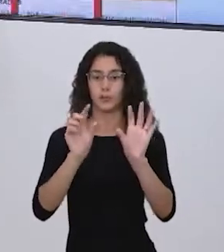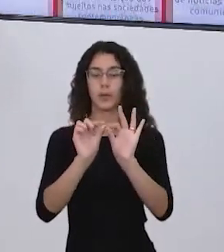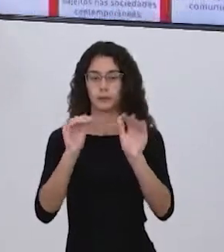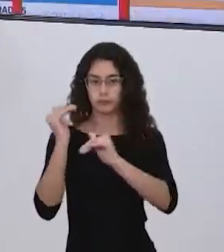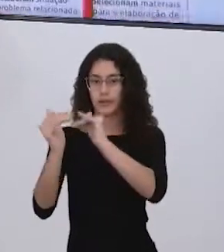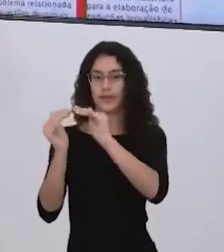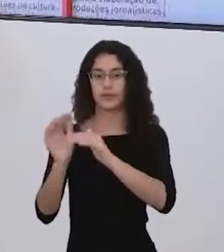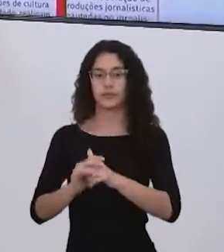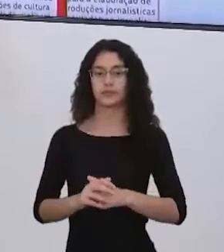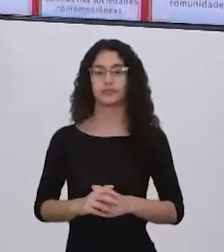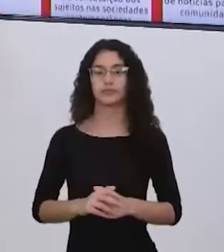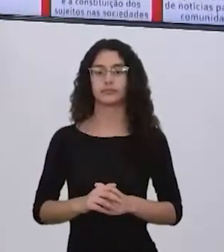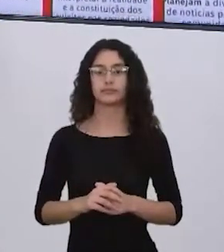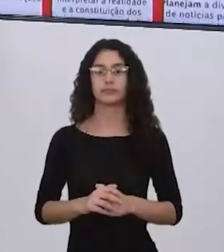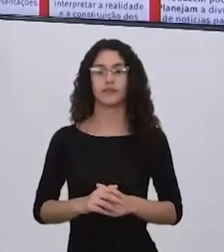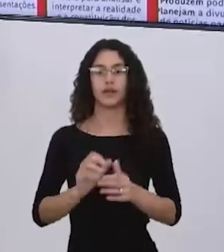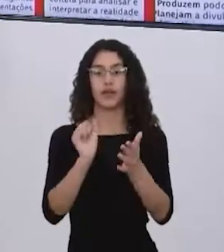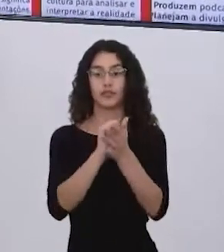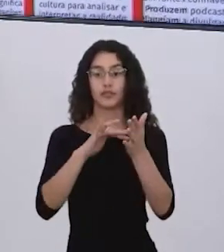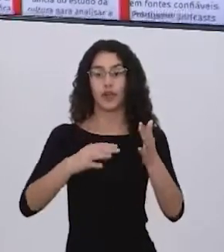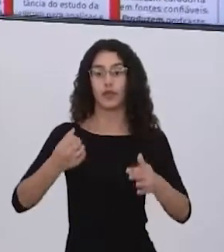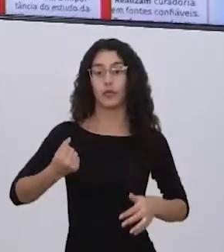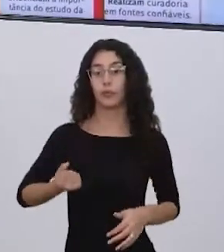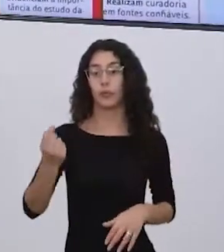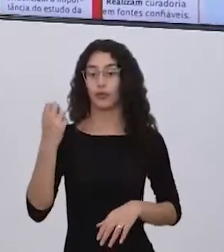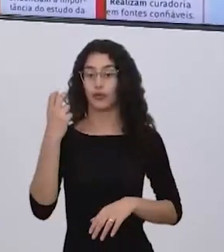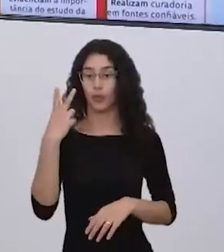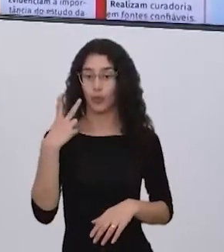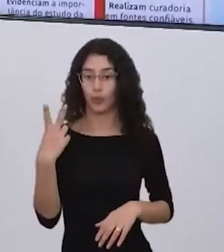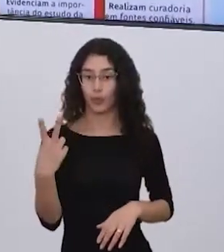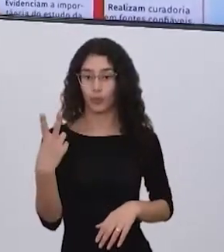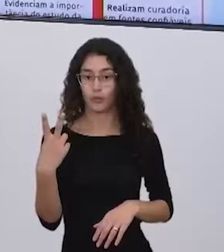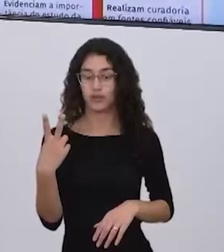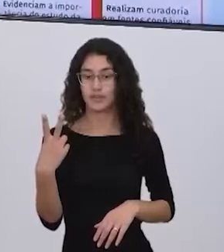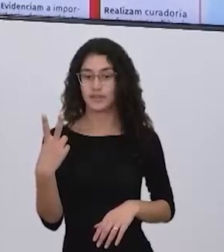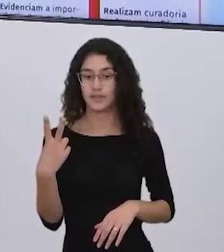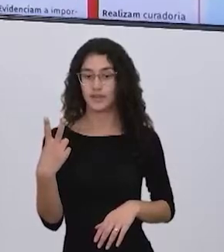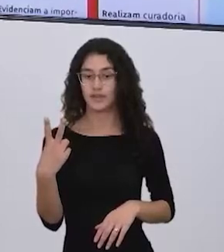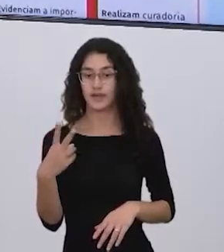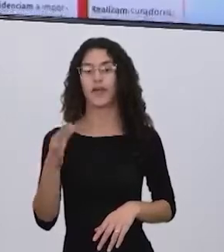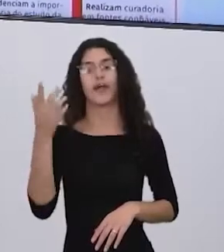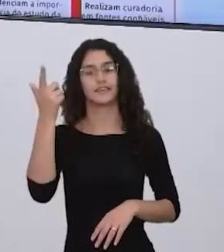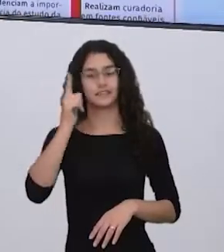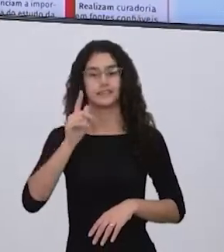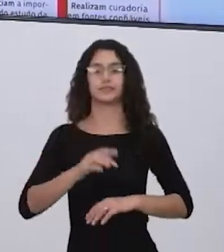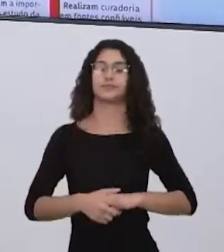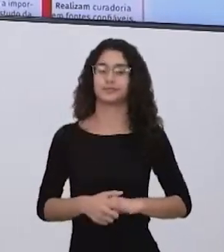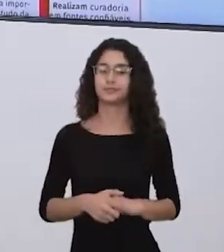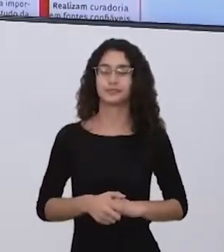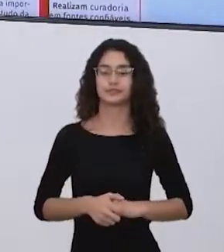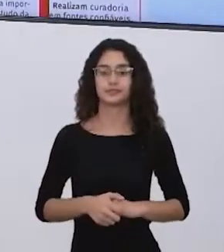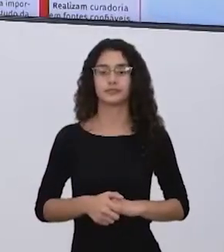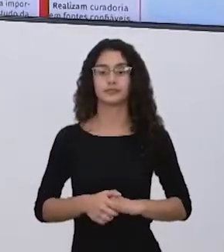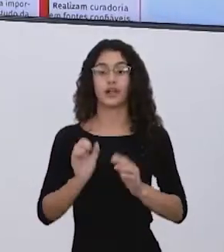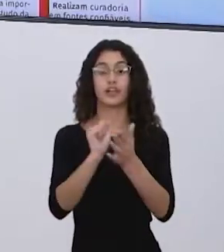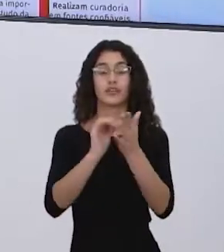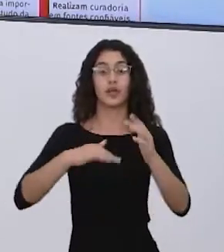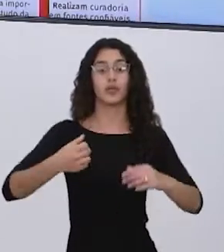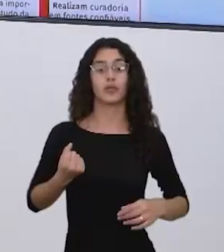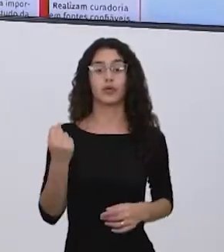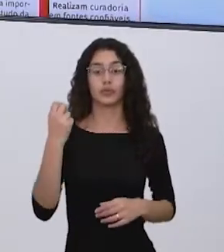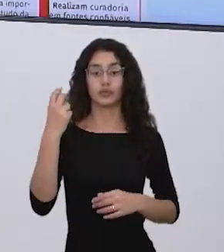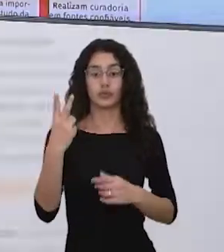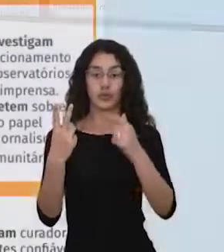um processo. Vamos lá. Atividade 2. Ficou aqui. Então, a atividade